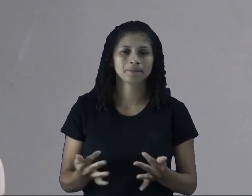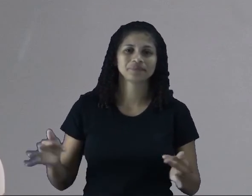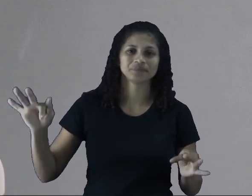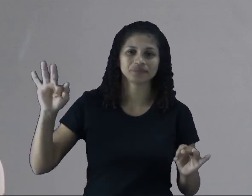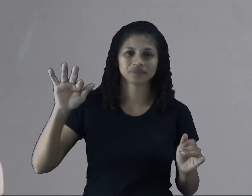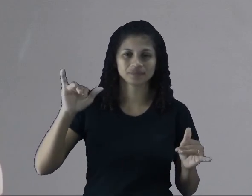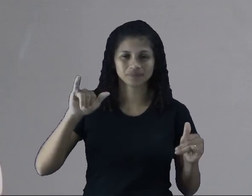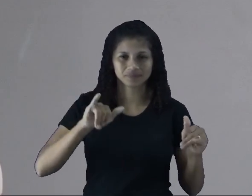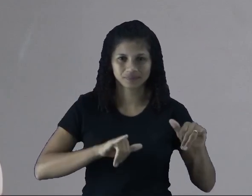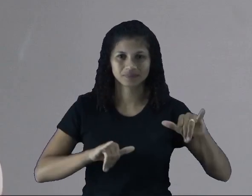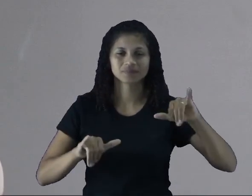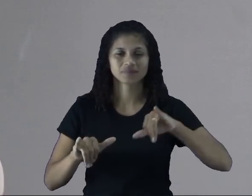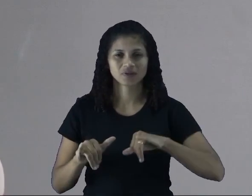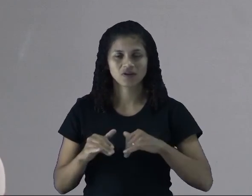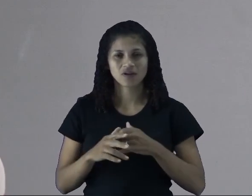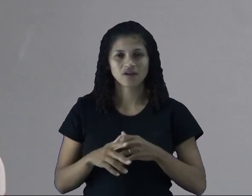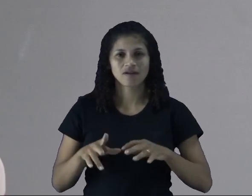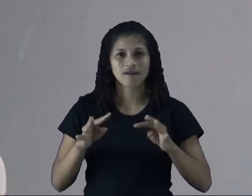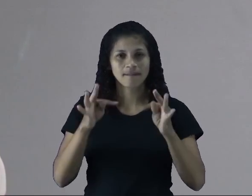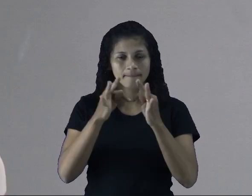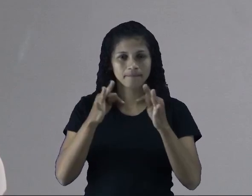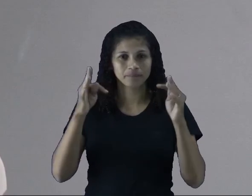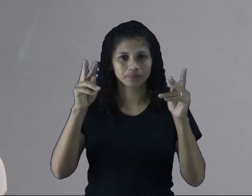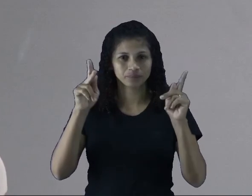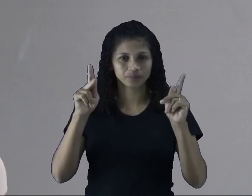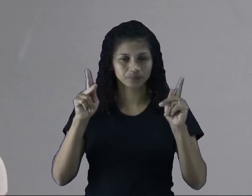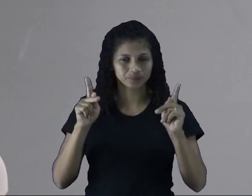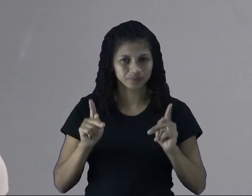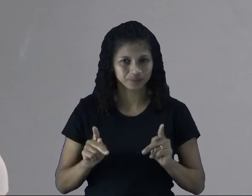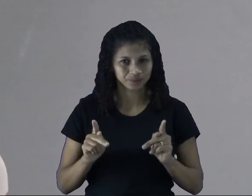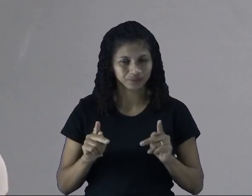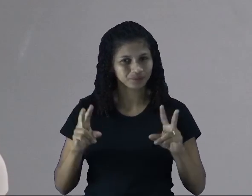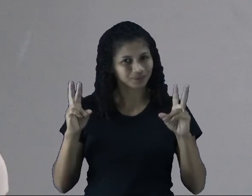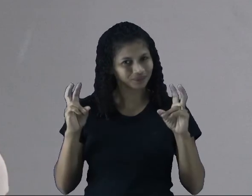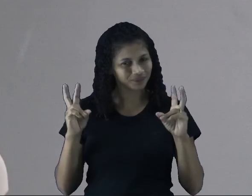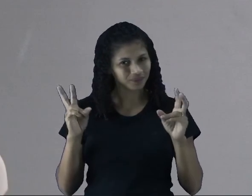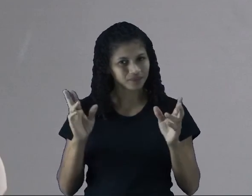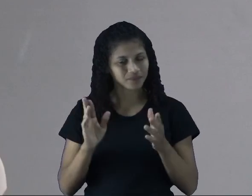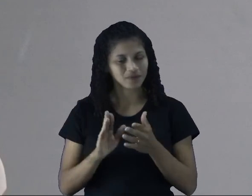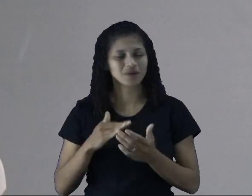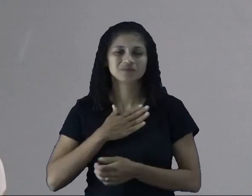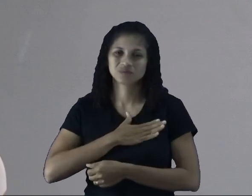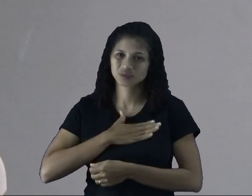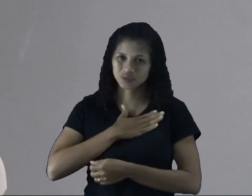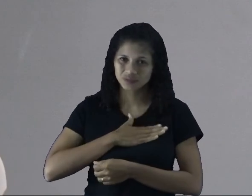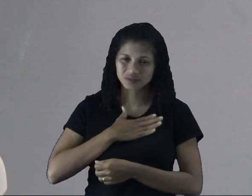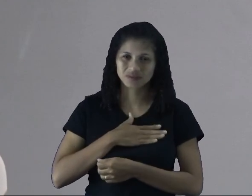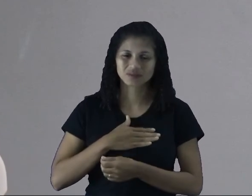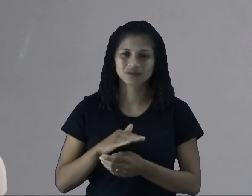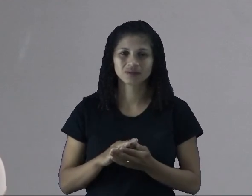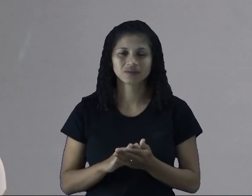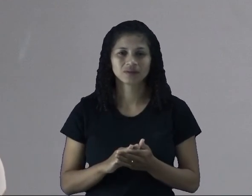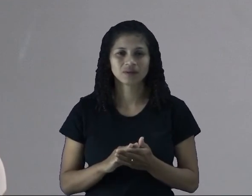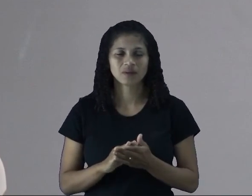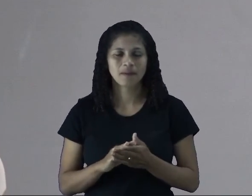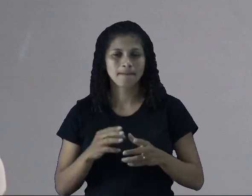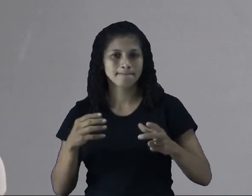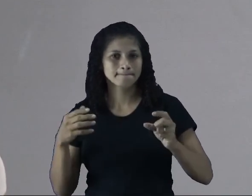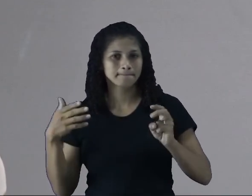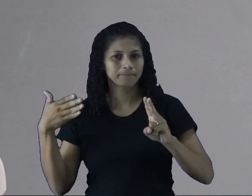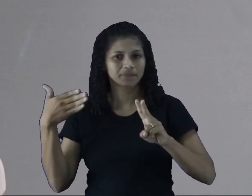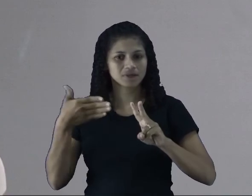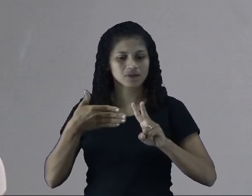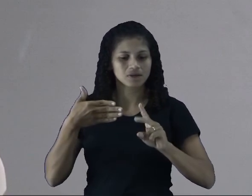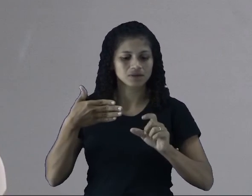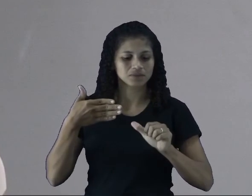Hoje falamos aqui sobre a tabela periódica e suas principais propriedades. Espero que vocês estejam gostando e para mais informações,